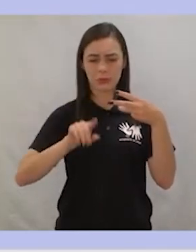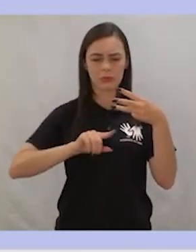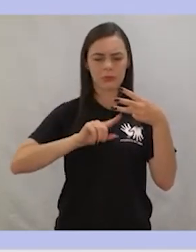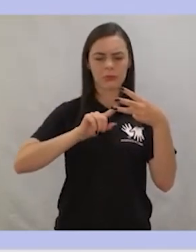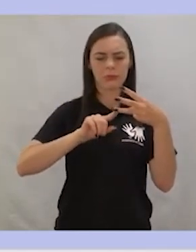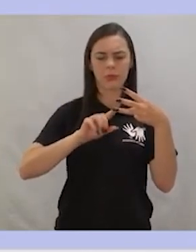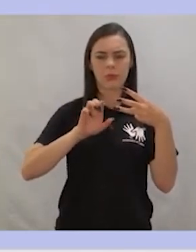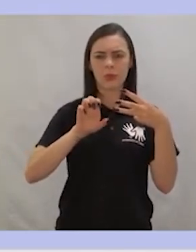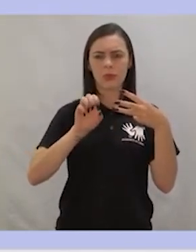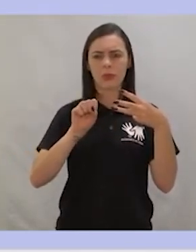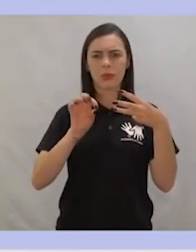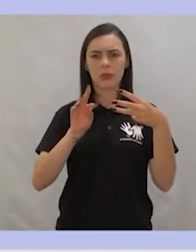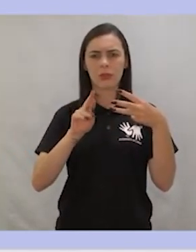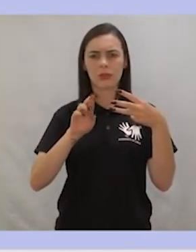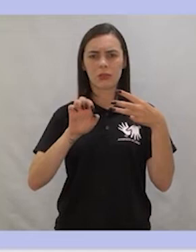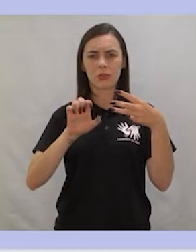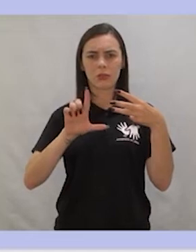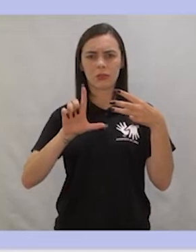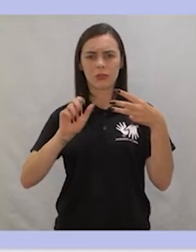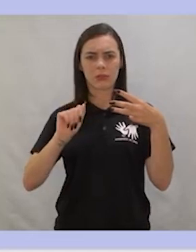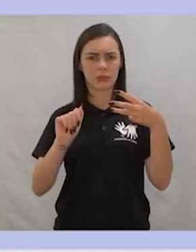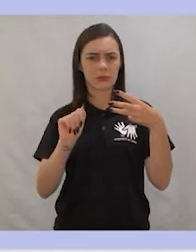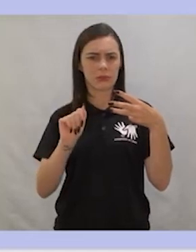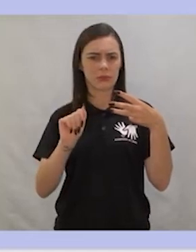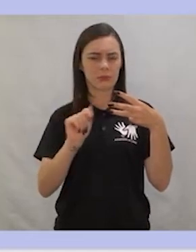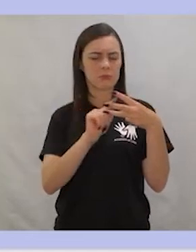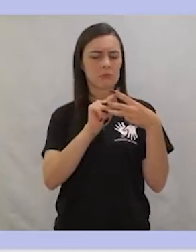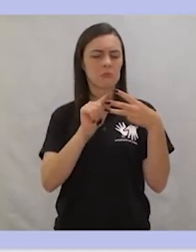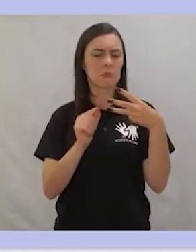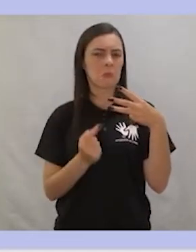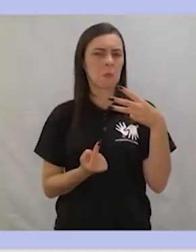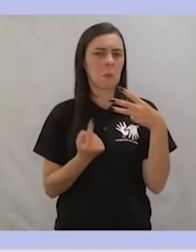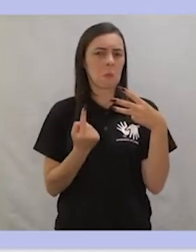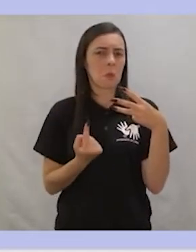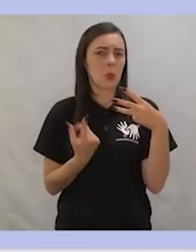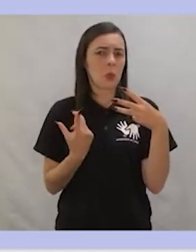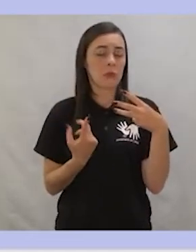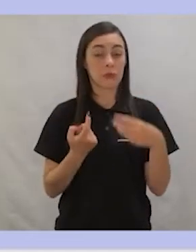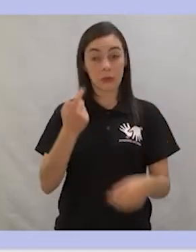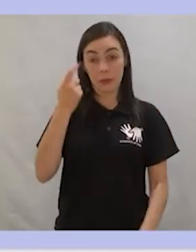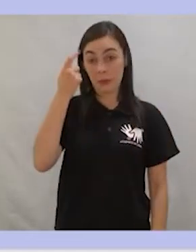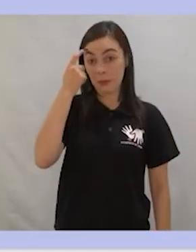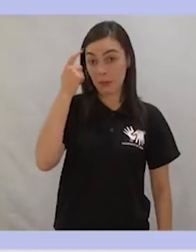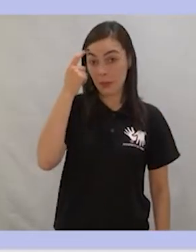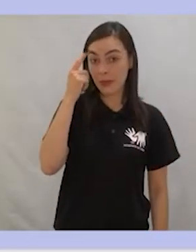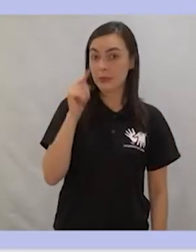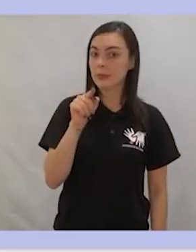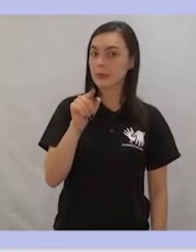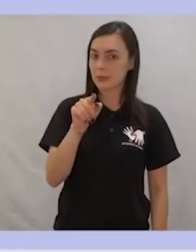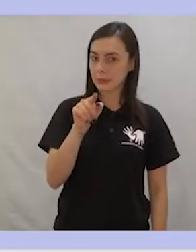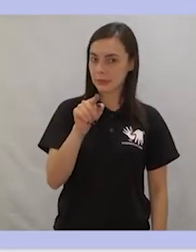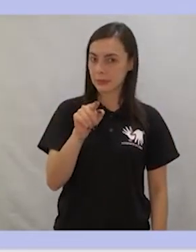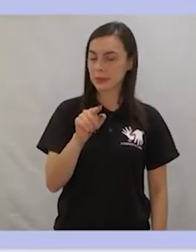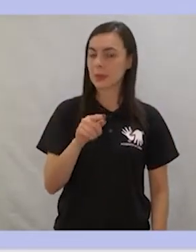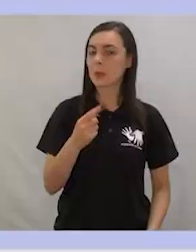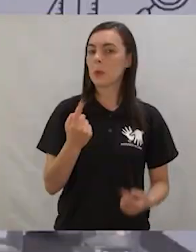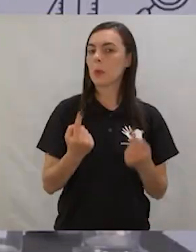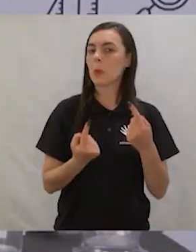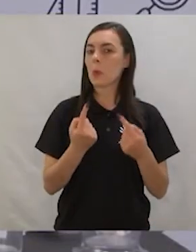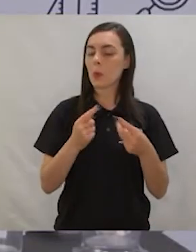sonolento? Ou seria estrela? Pense aí na sua